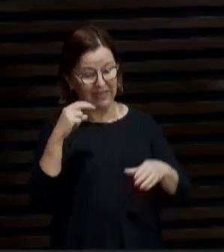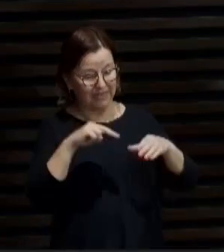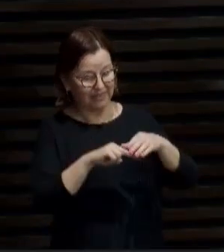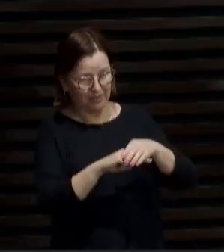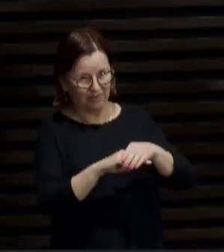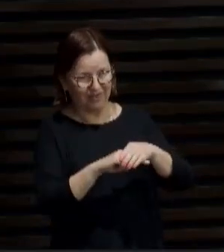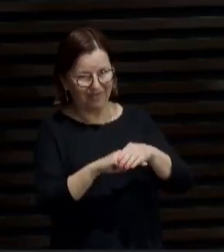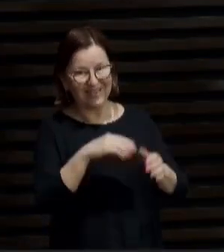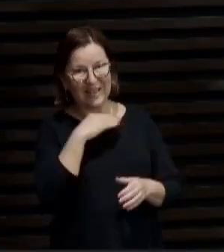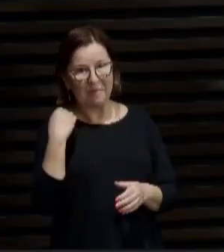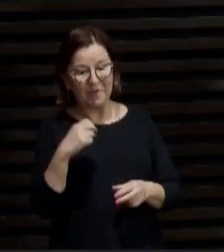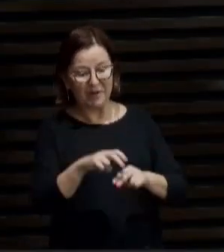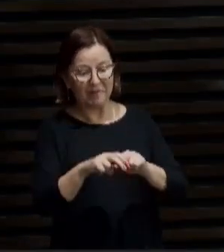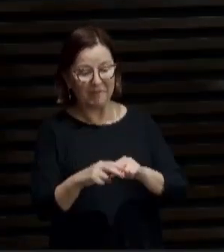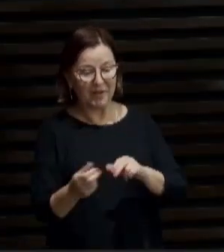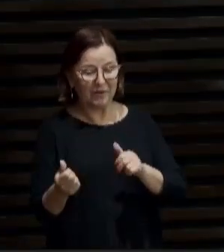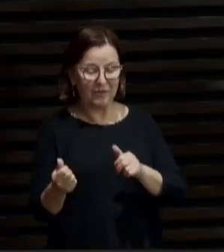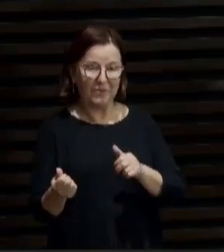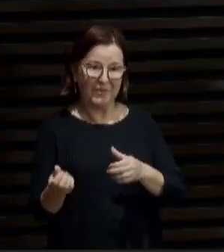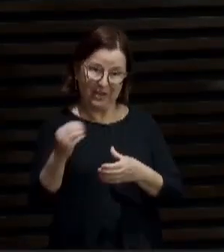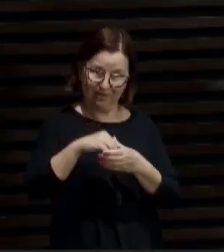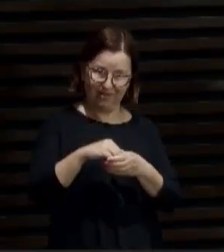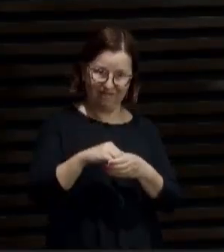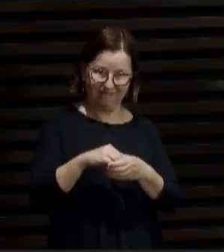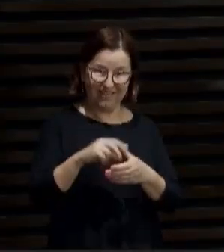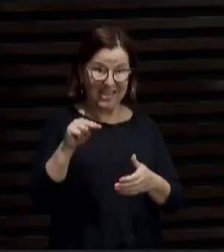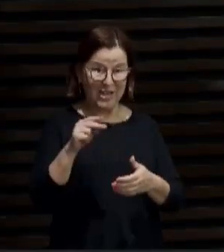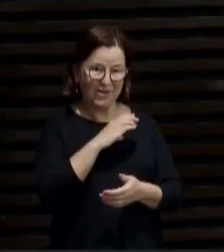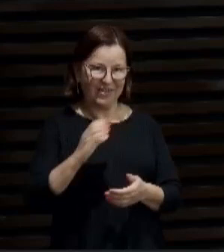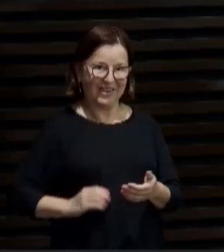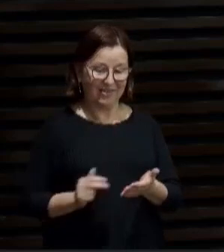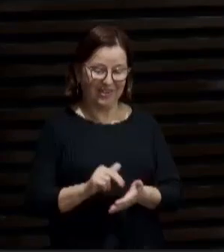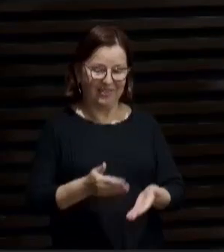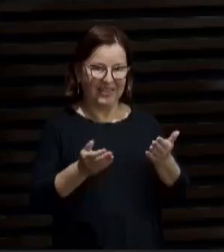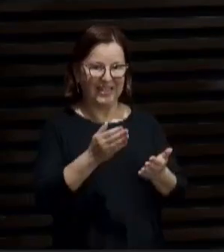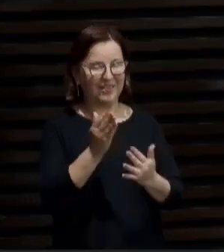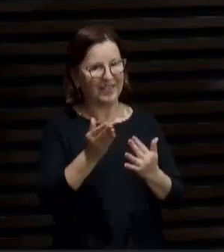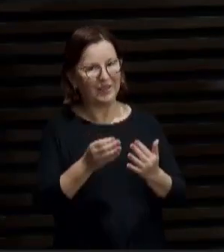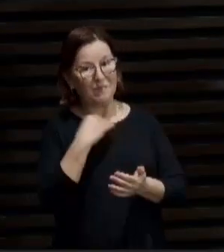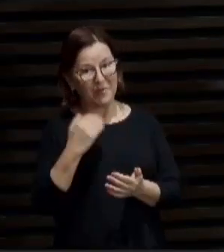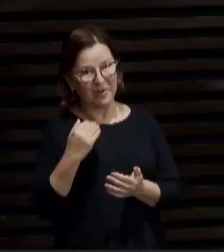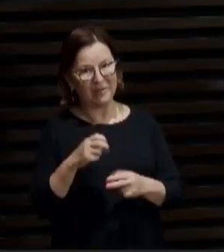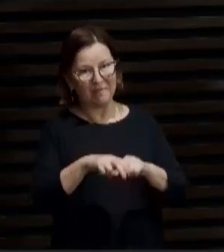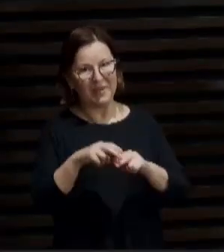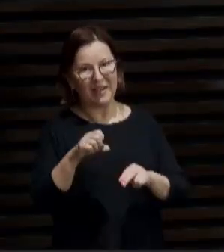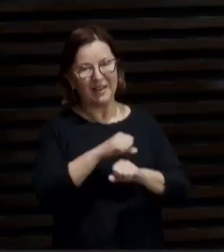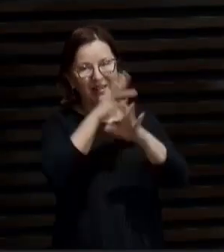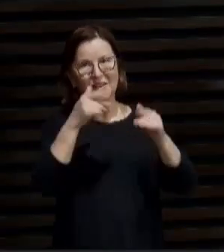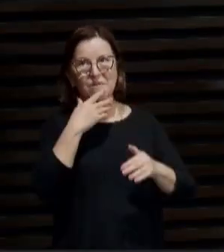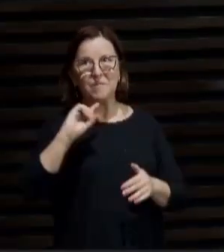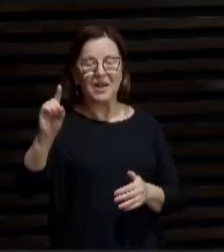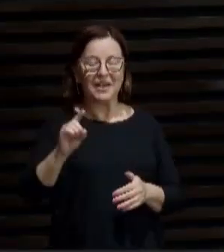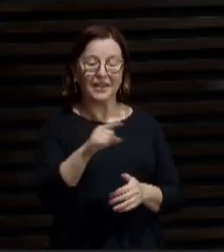na morte pelo batismo, para que, como Cristo foi ressuscitado dentre os mortos, pela glória do Pai, assim também